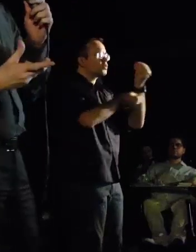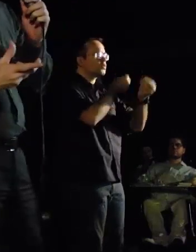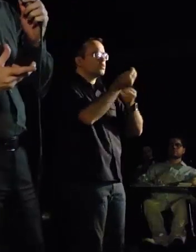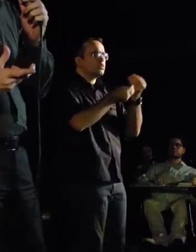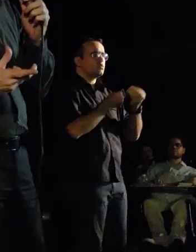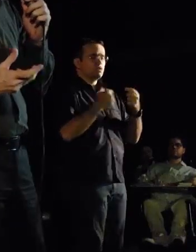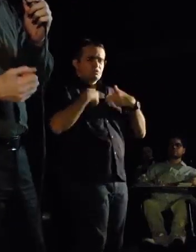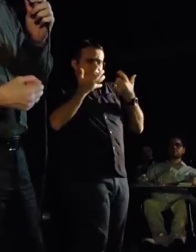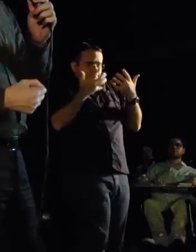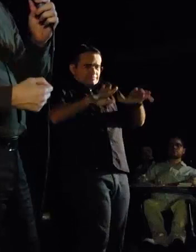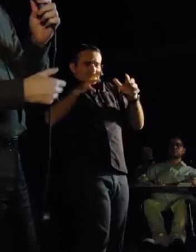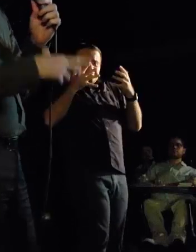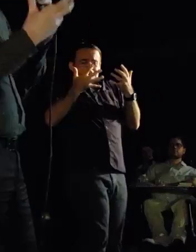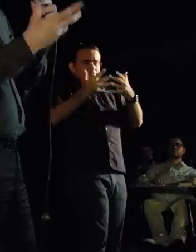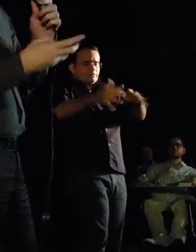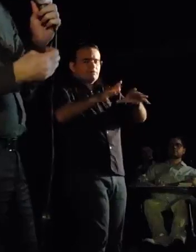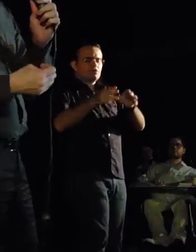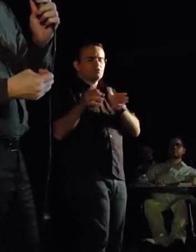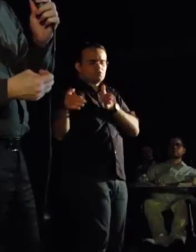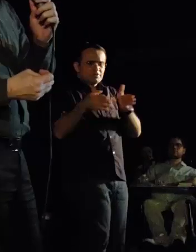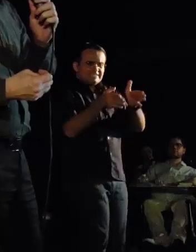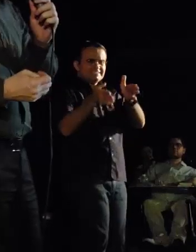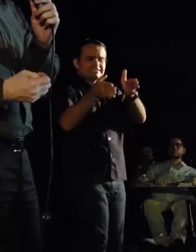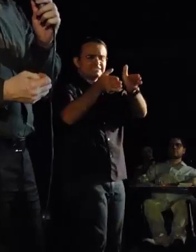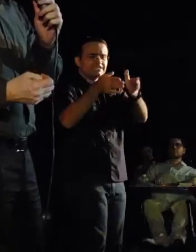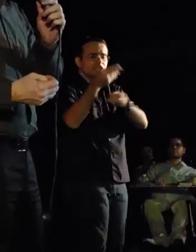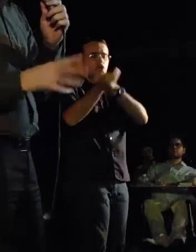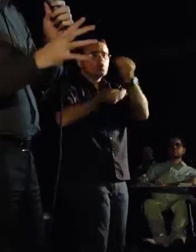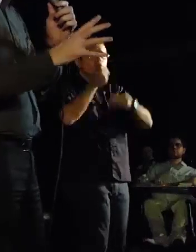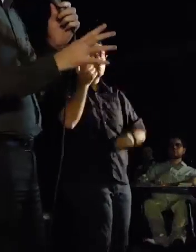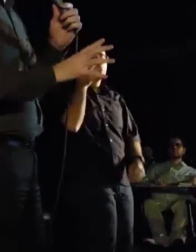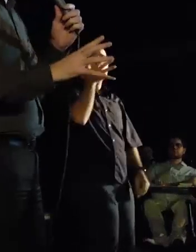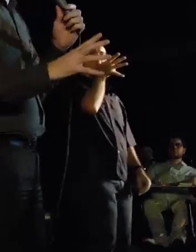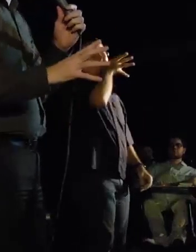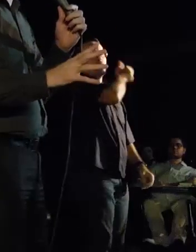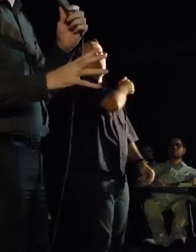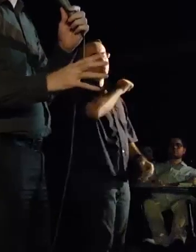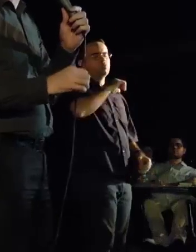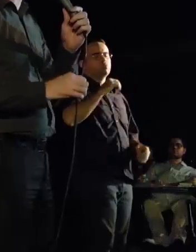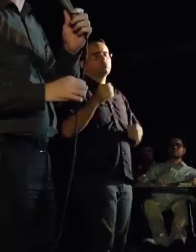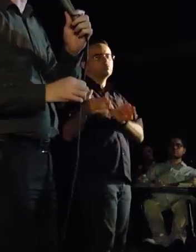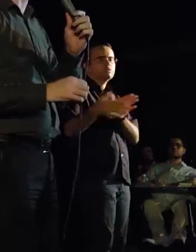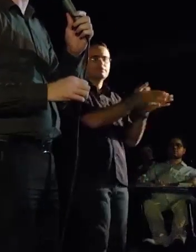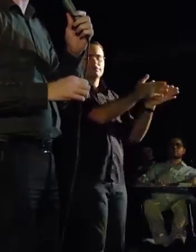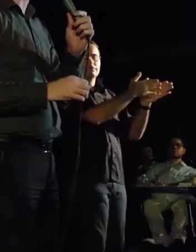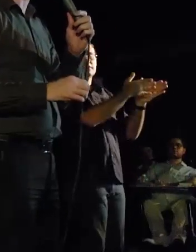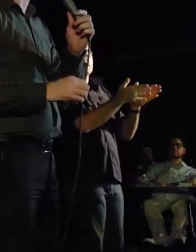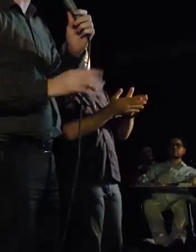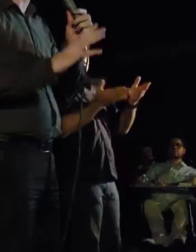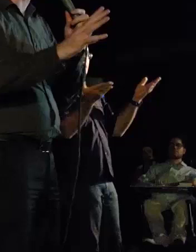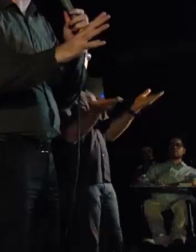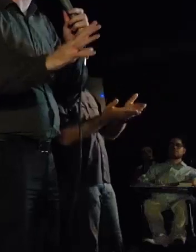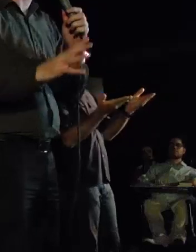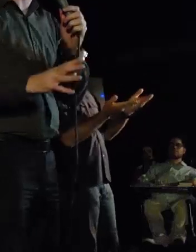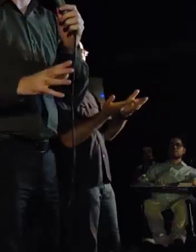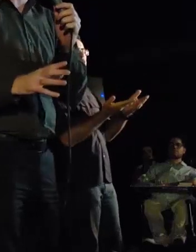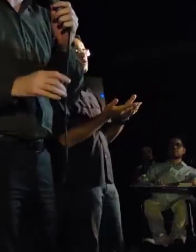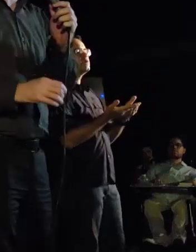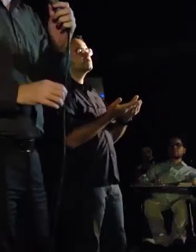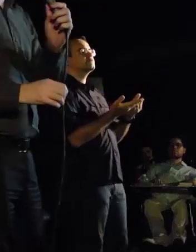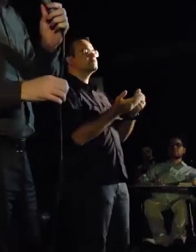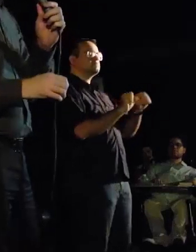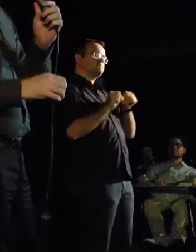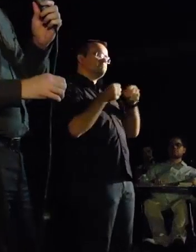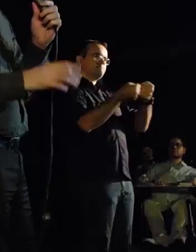nunca quisemos, né? Então, levando isso em conta, eu gostaria de, primeiramente, insistir na seguinte